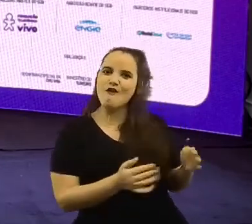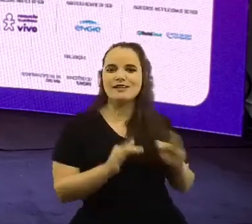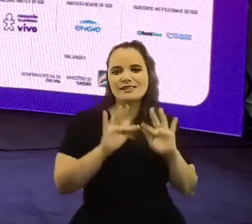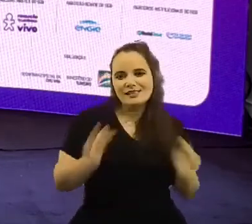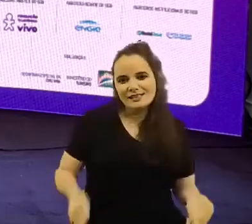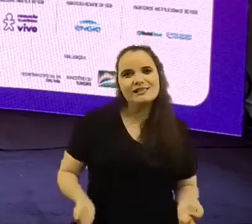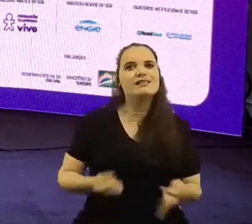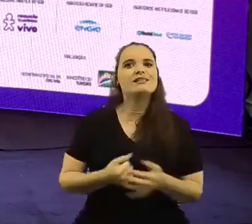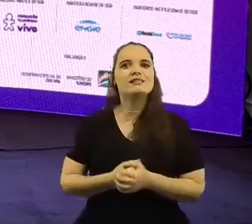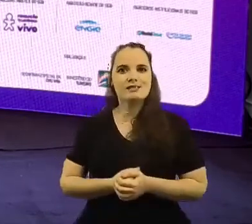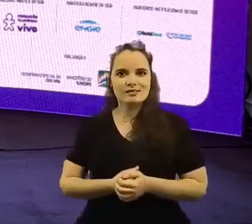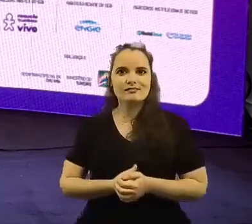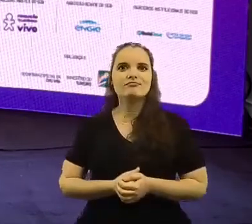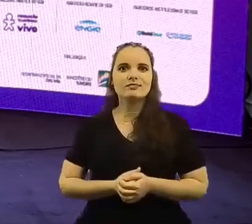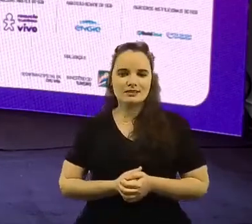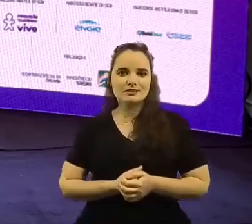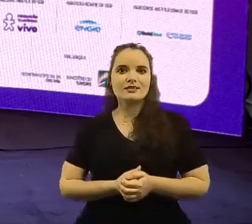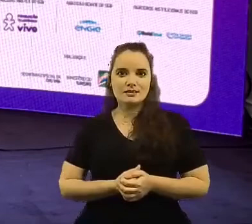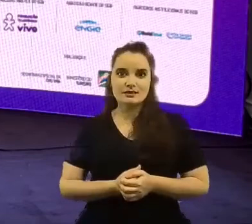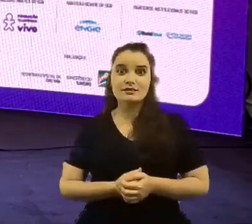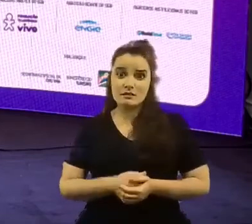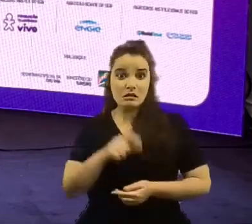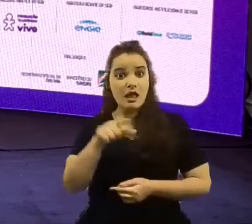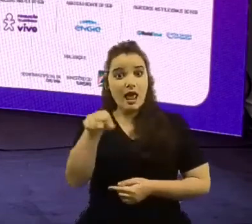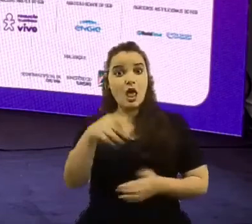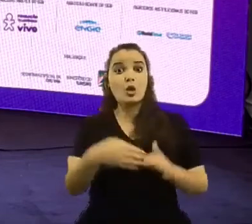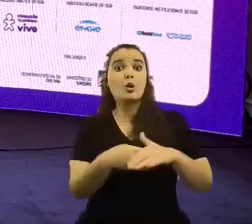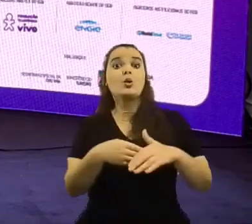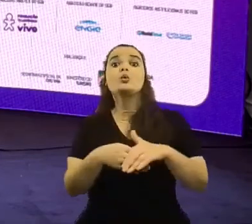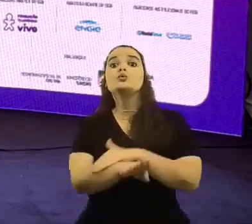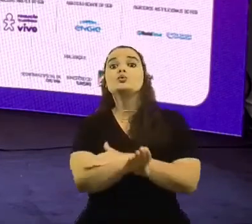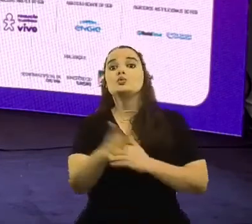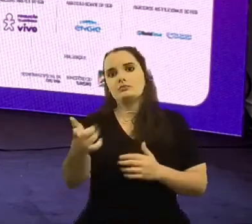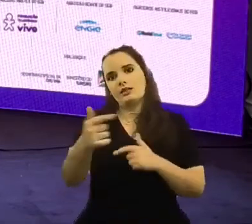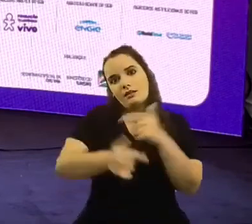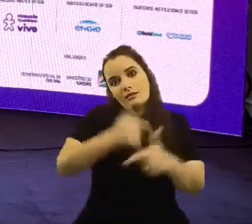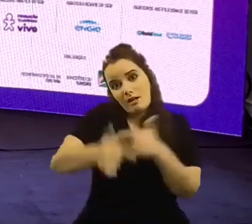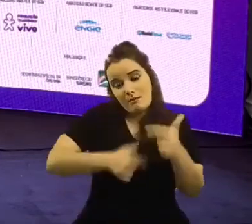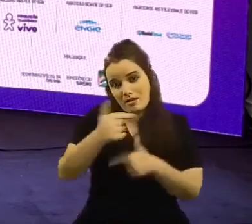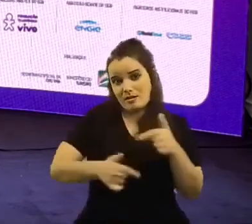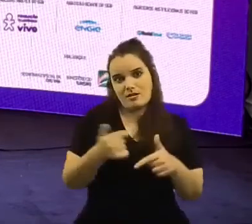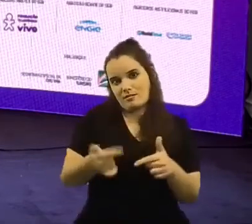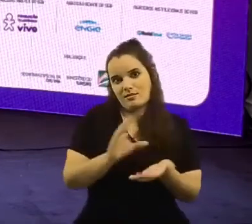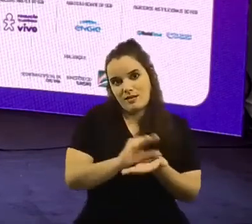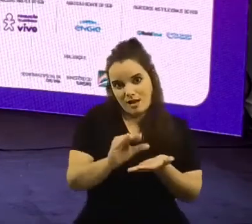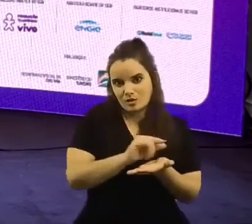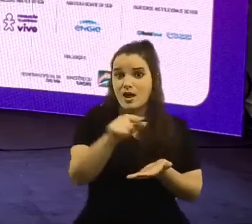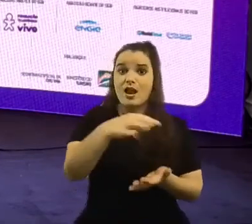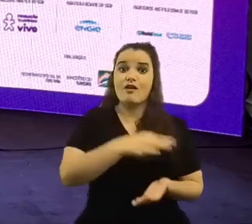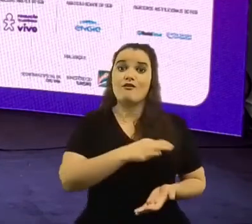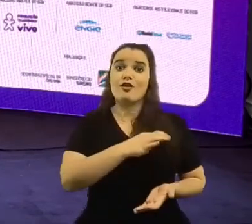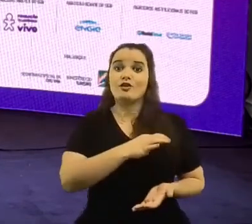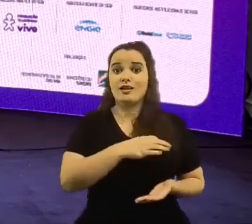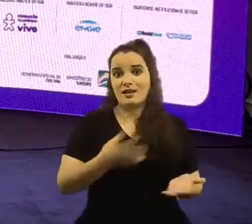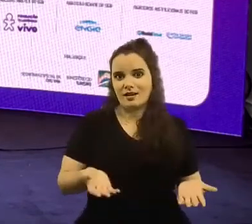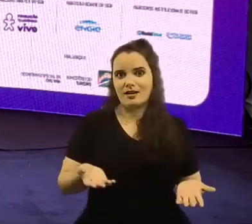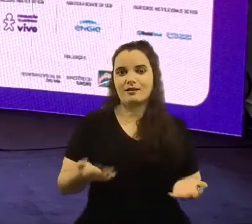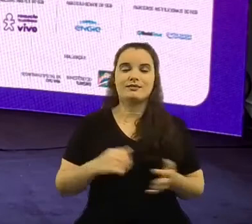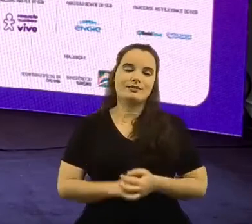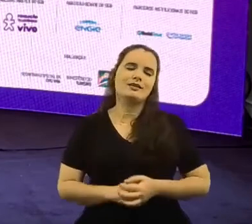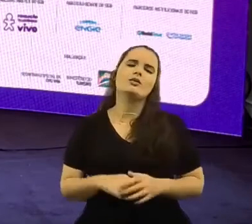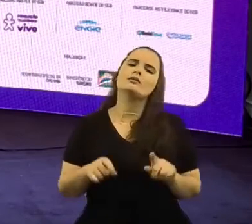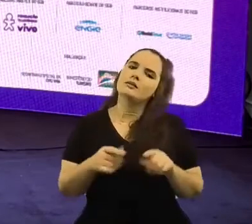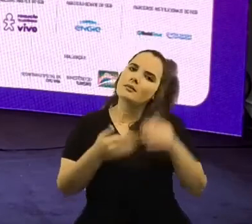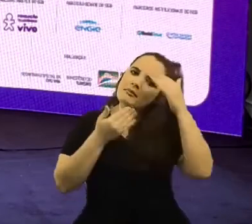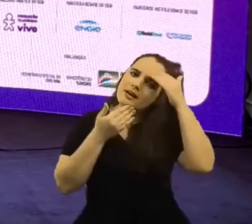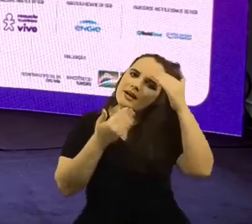está acostumada a trabalhar com dados e é uma voluntária do SGB. Então, assim, no nome da Chay, eu também agradeço a todos os voluntários